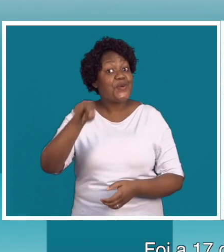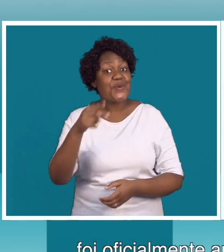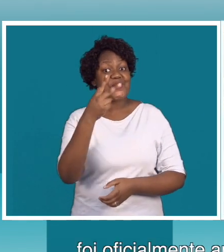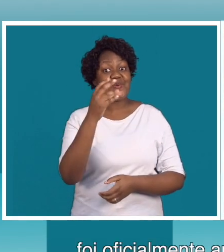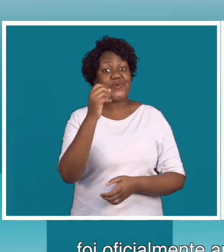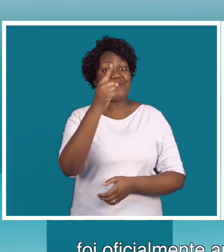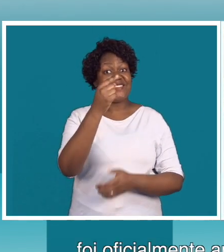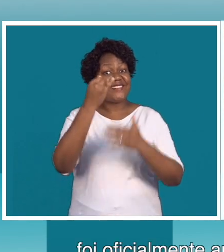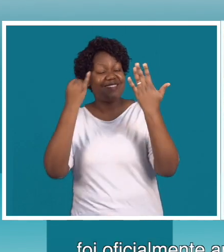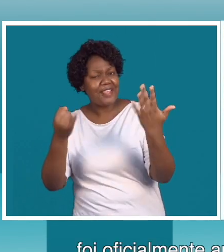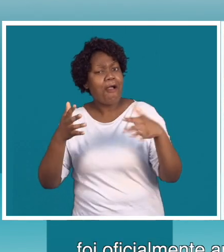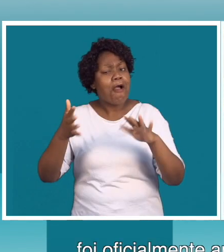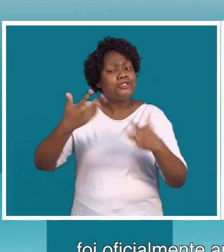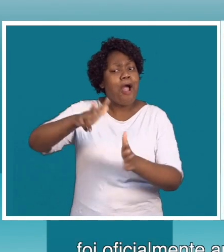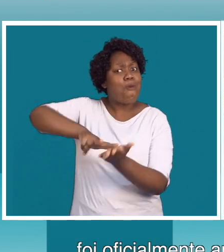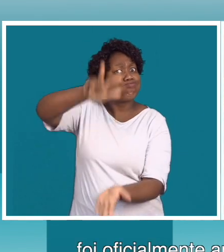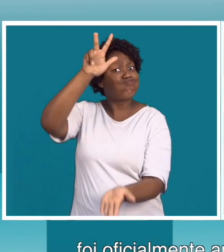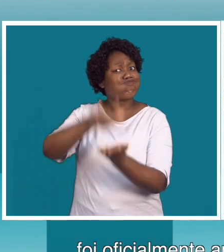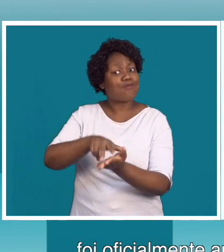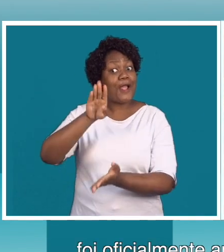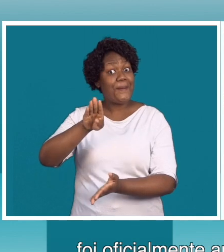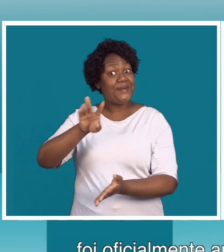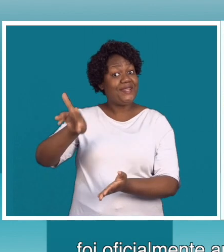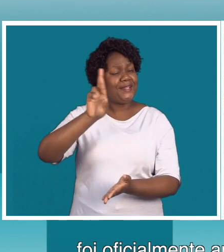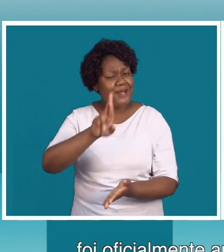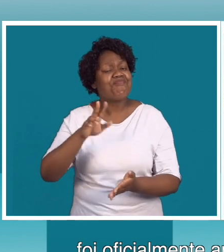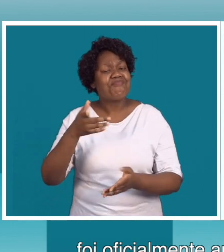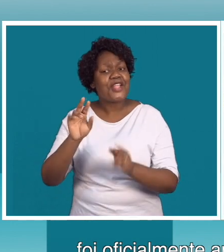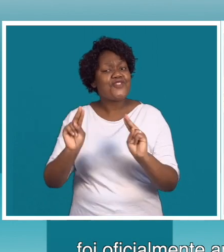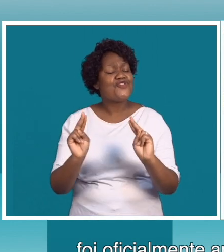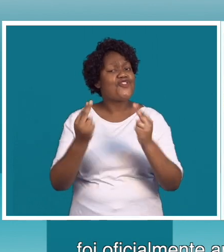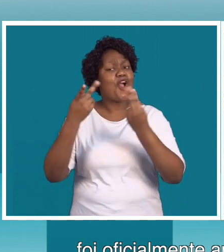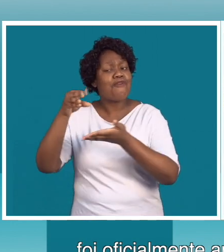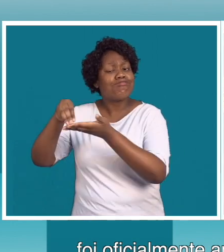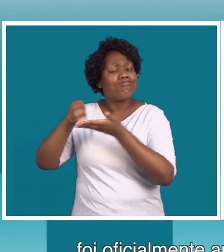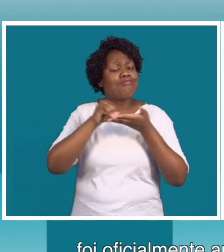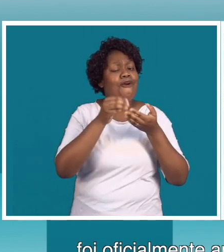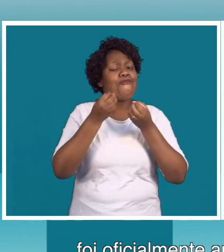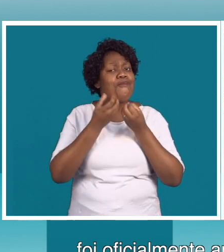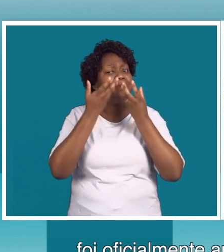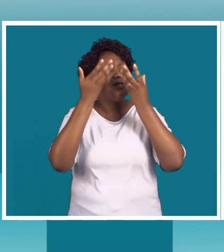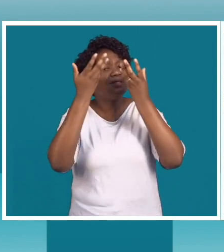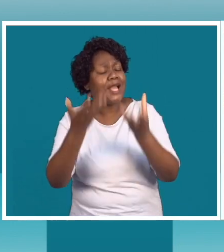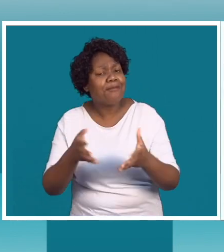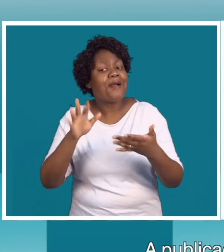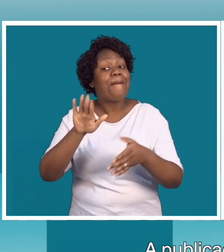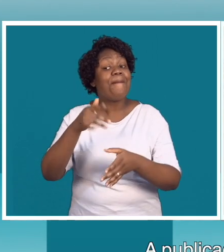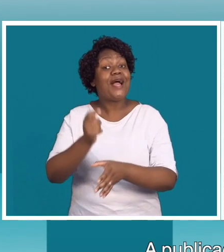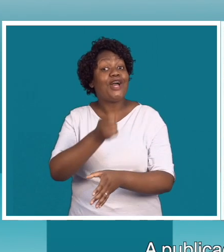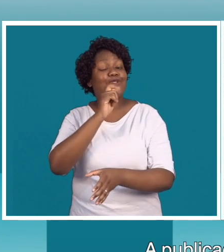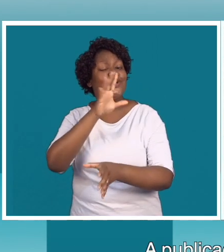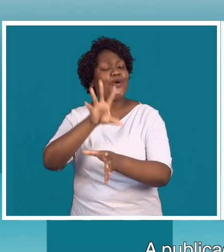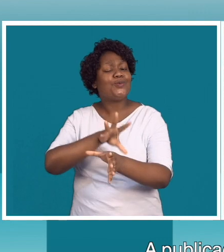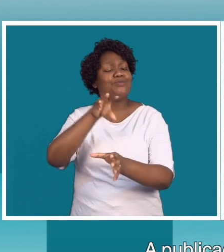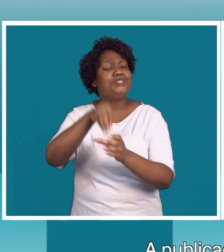Moçambique foi oficialmente aprovada e autorizada a produzir matérias jornalísticas em Moçambique. A